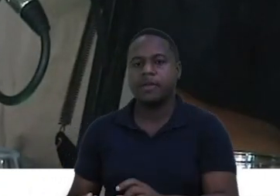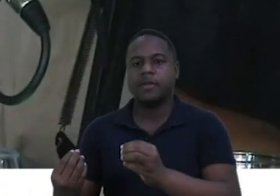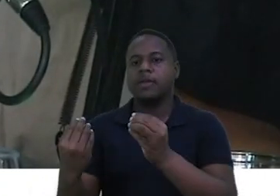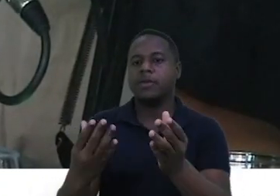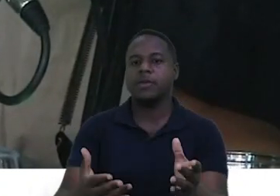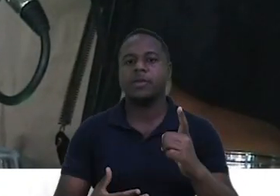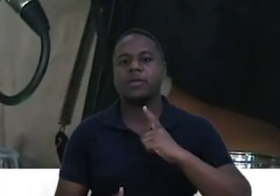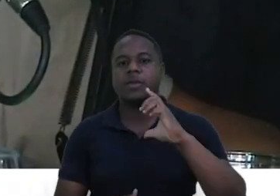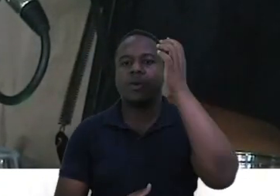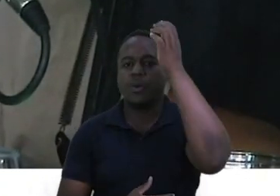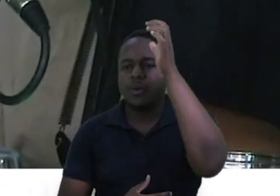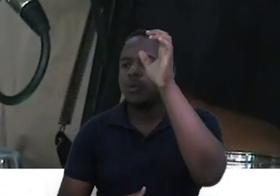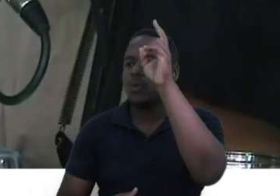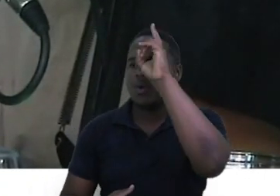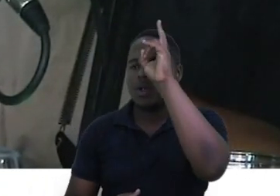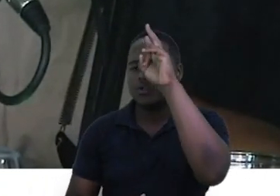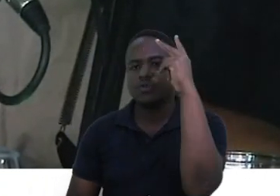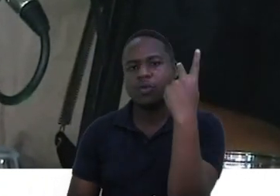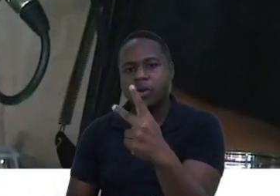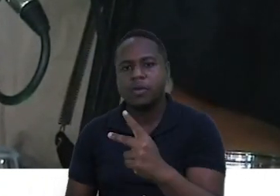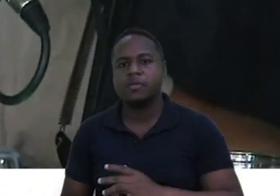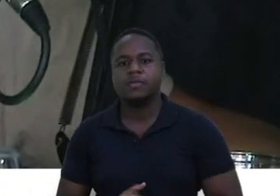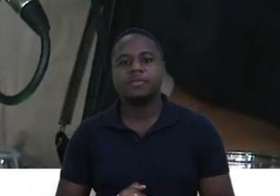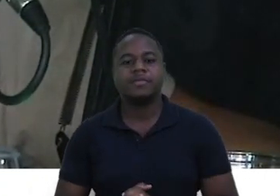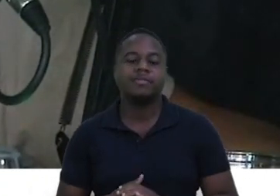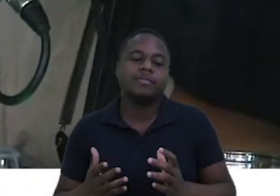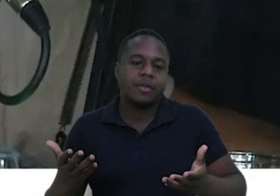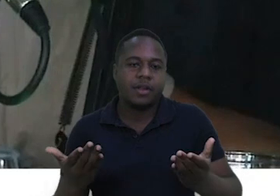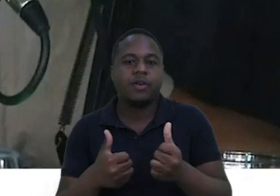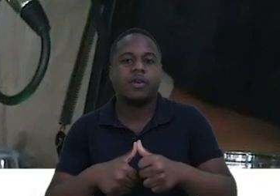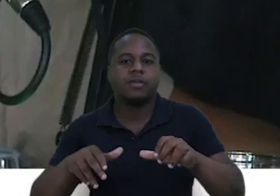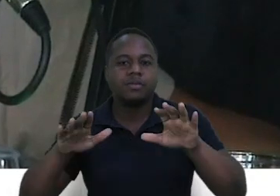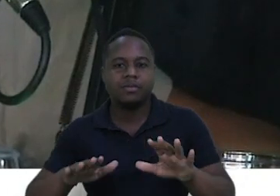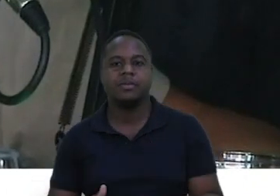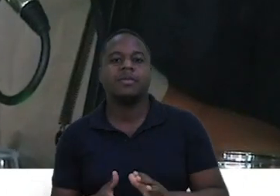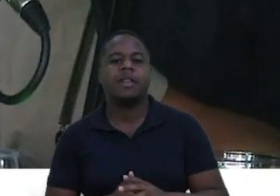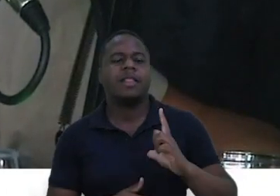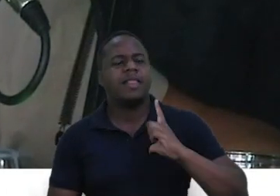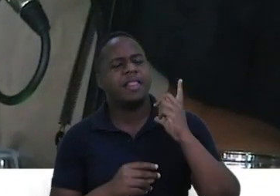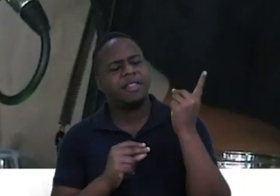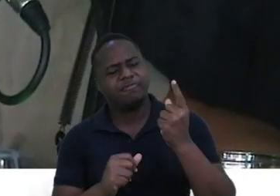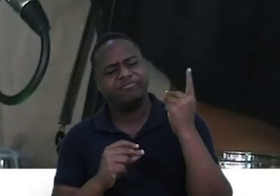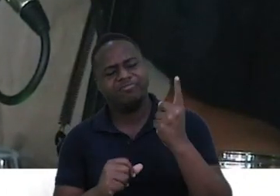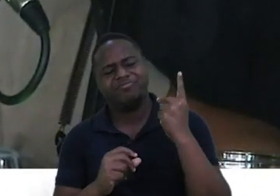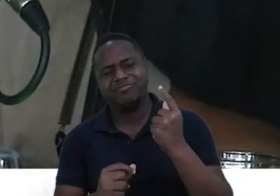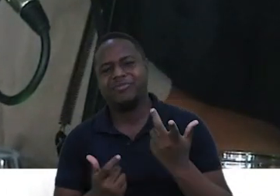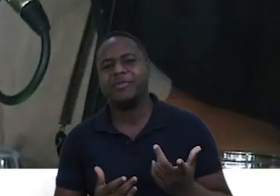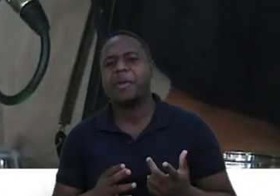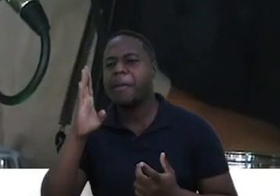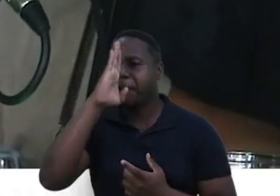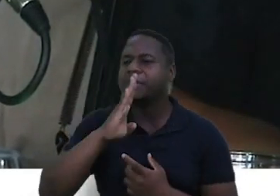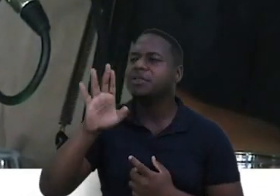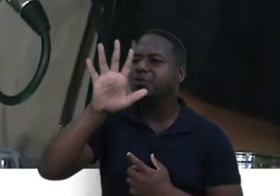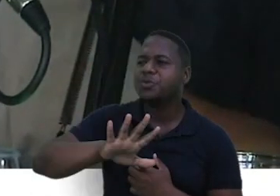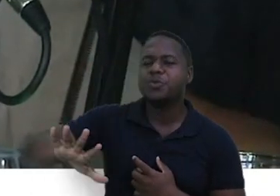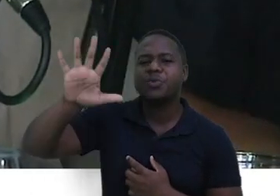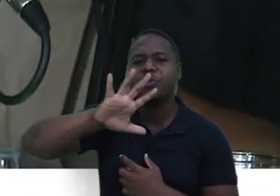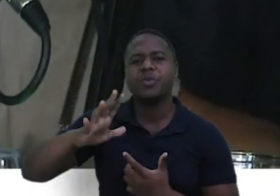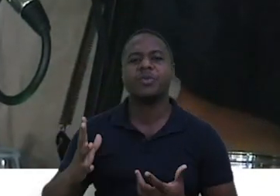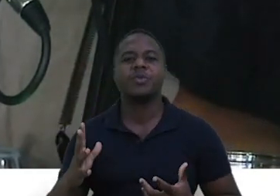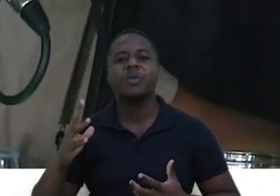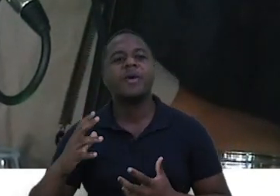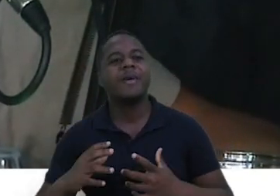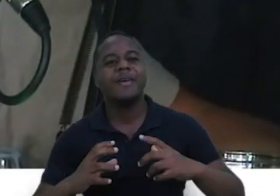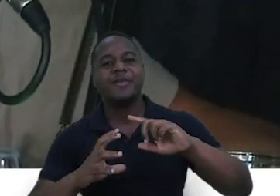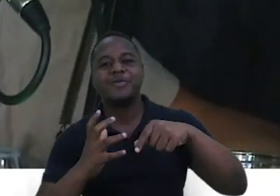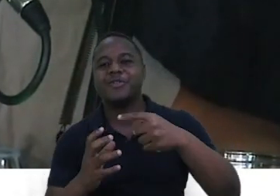recebe, da sua cultura, da sua história. E aqui estou eu, depois de um tempão, rodando pelo Brasil, pelo mundo, entrando em